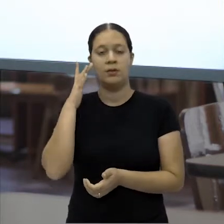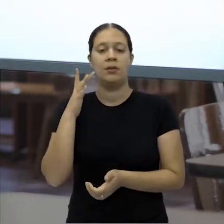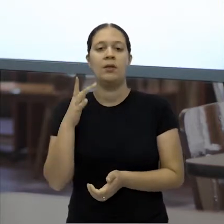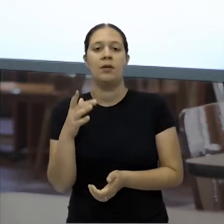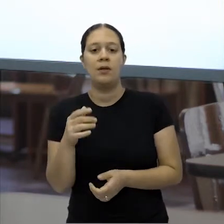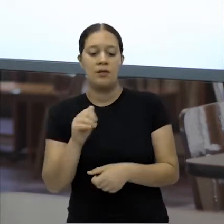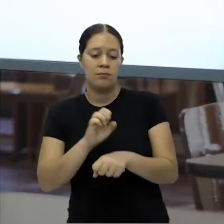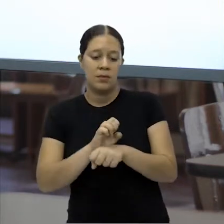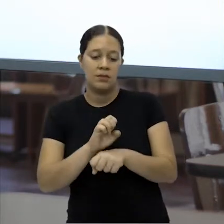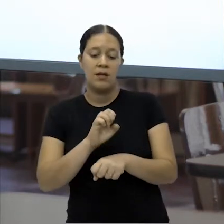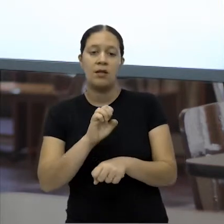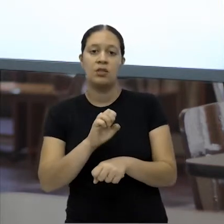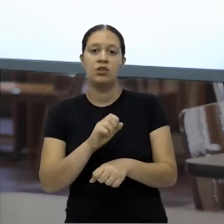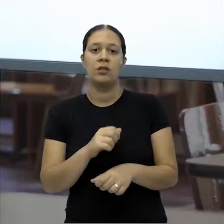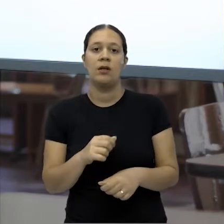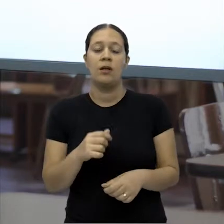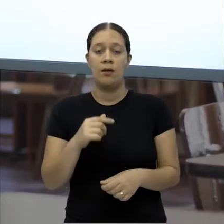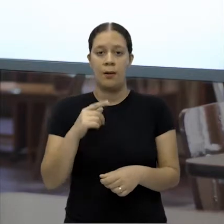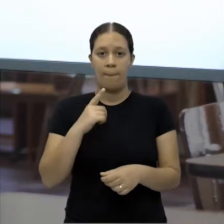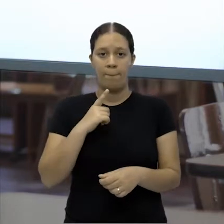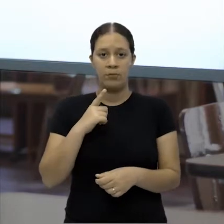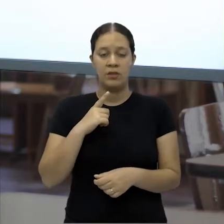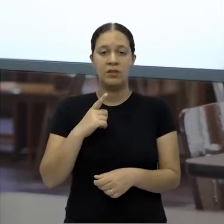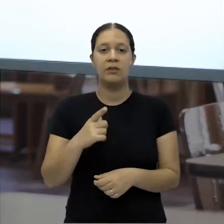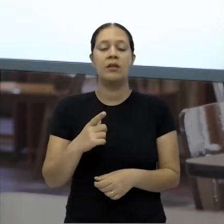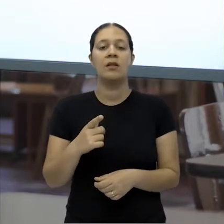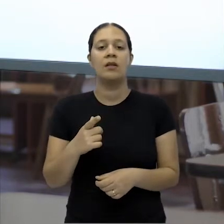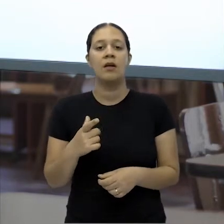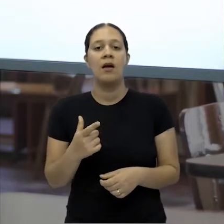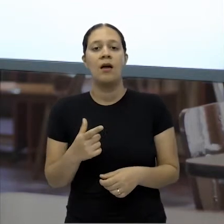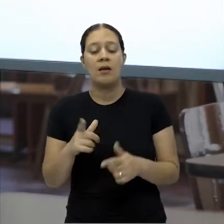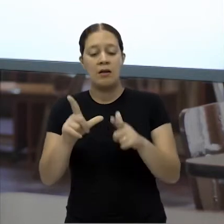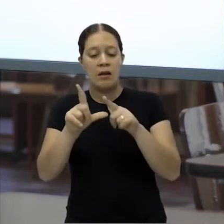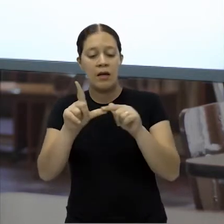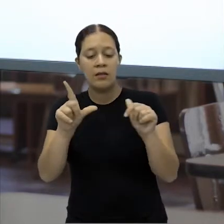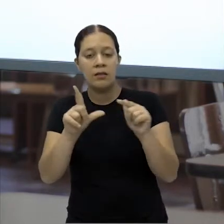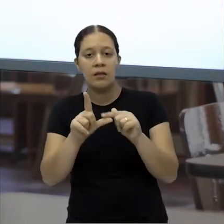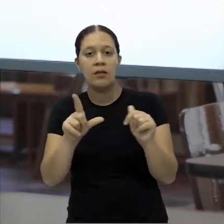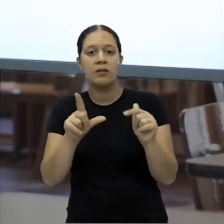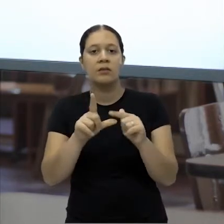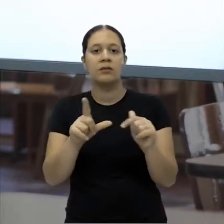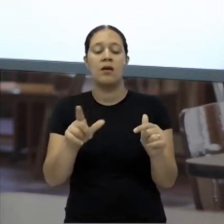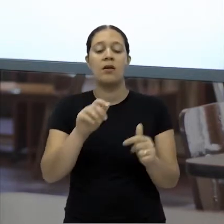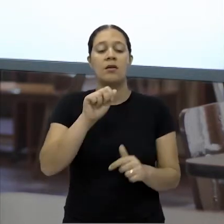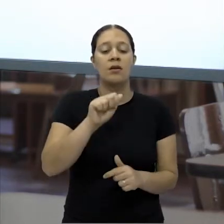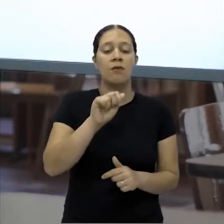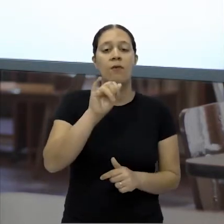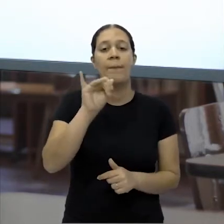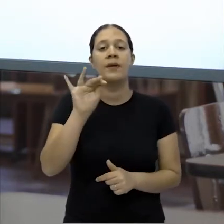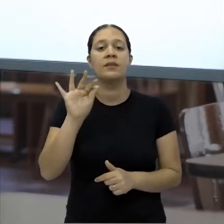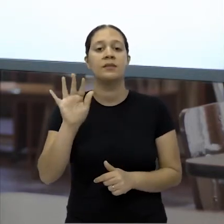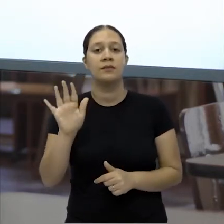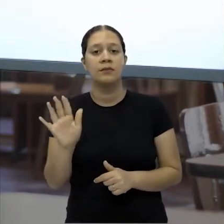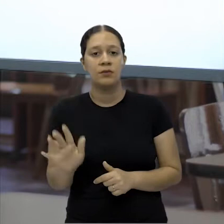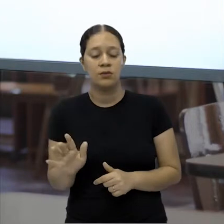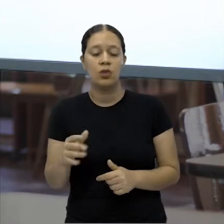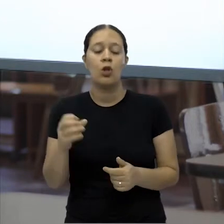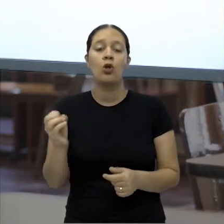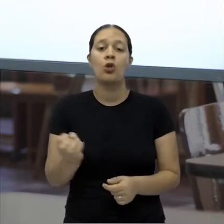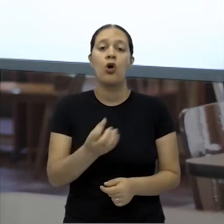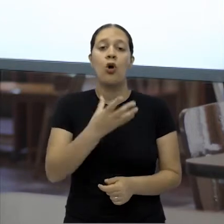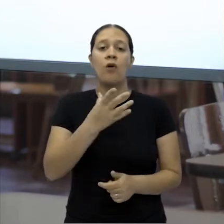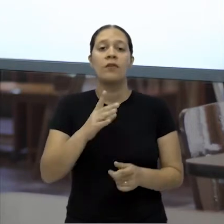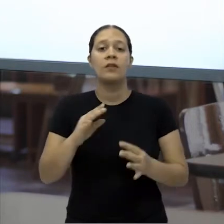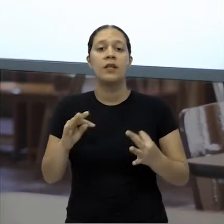que estudam sobre como nós precisamos nos letrar, nos alfabetizar nessa